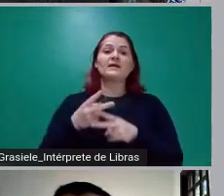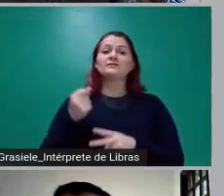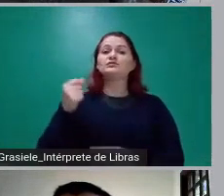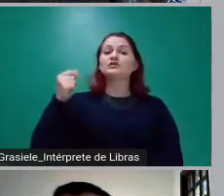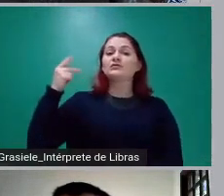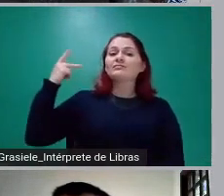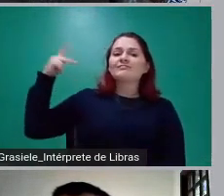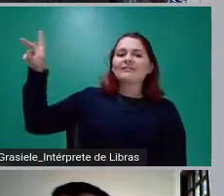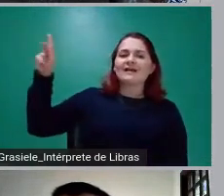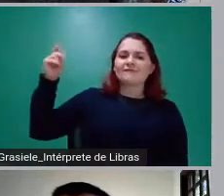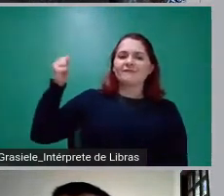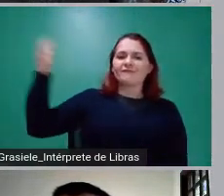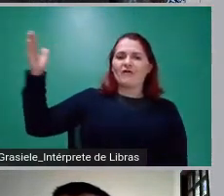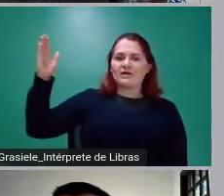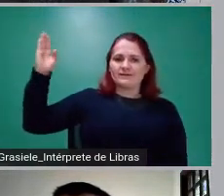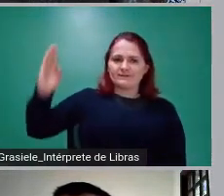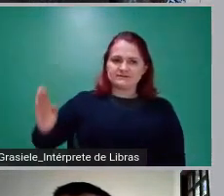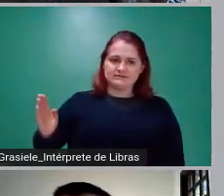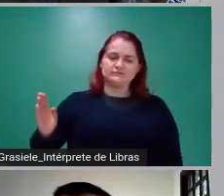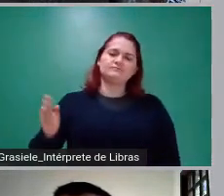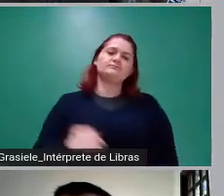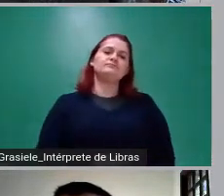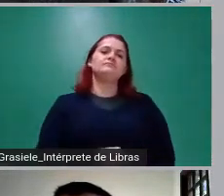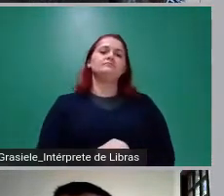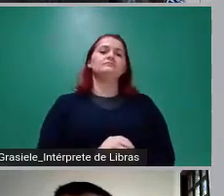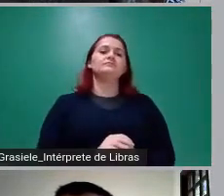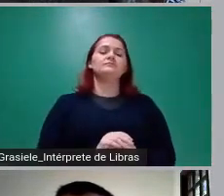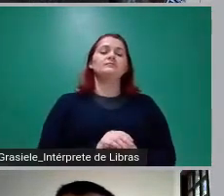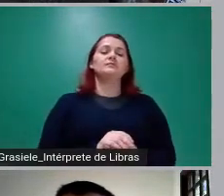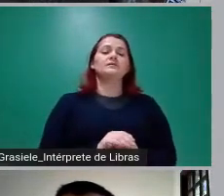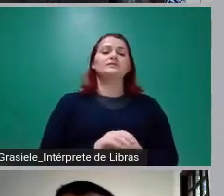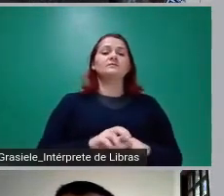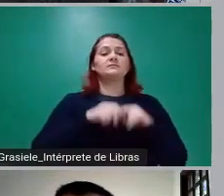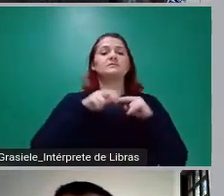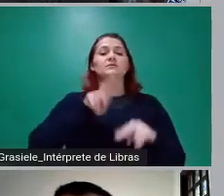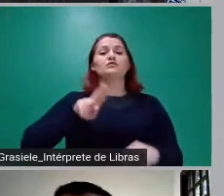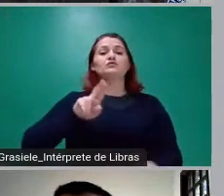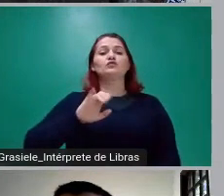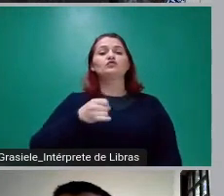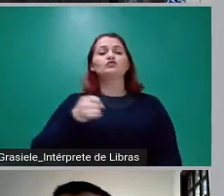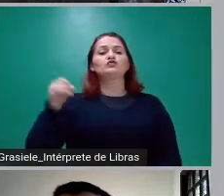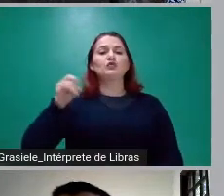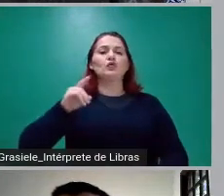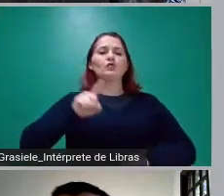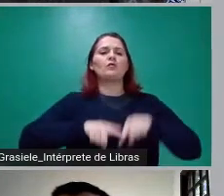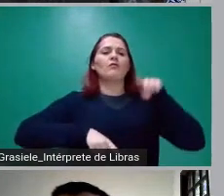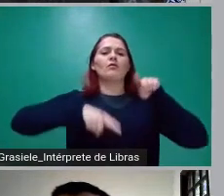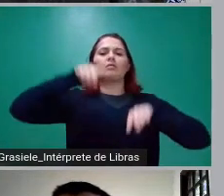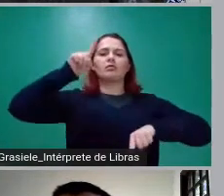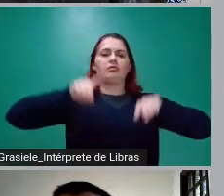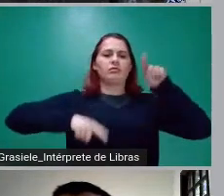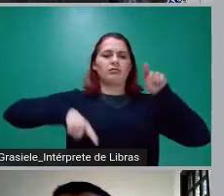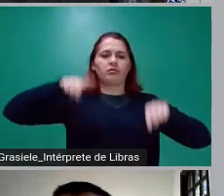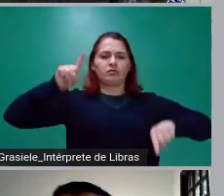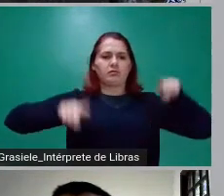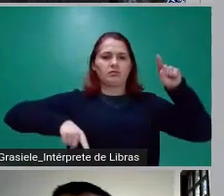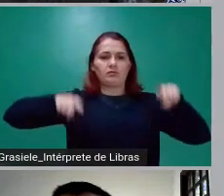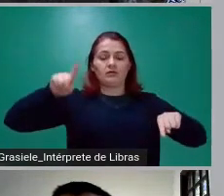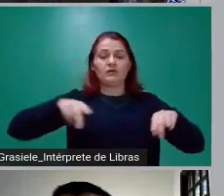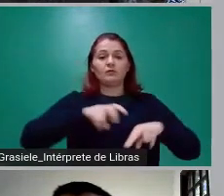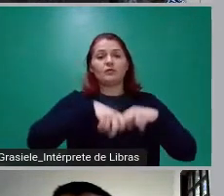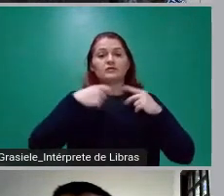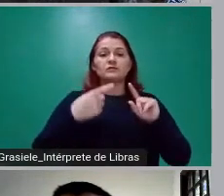condições principais que foram adotadas foram as taxas de juros flutuantes. E aí, isso já é um primeiro elemento